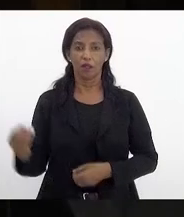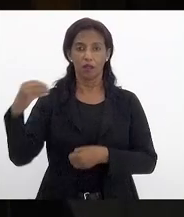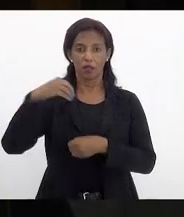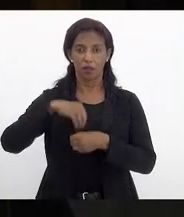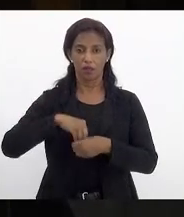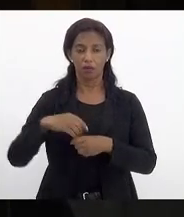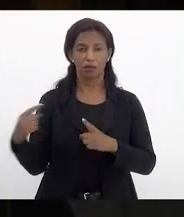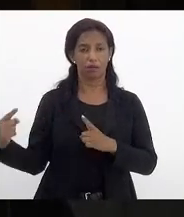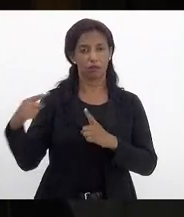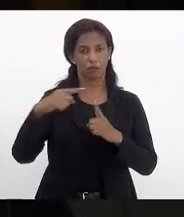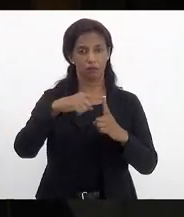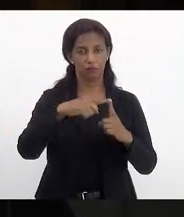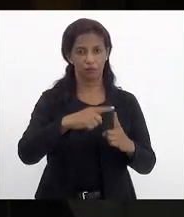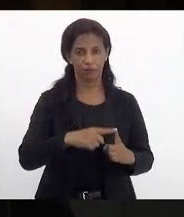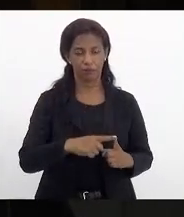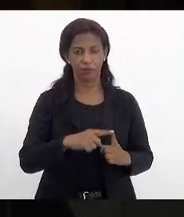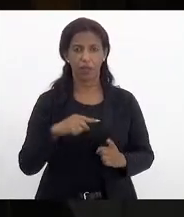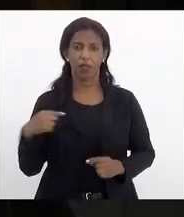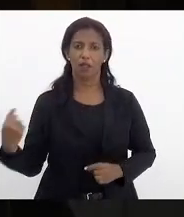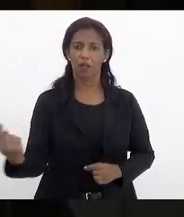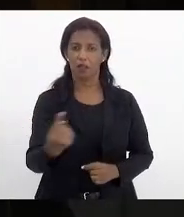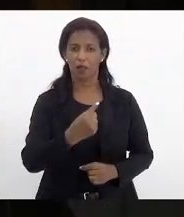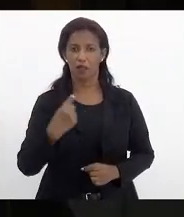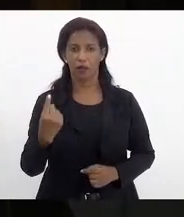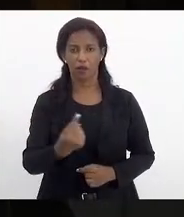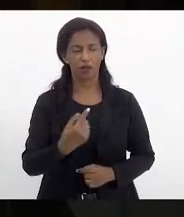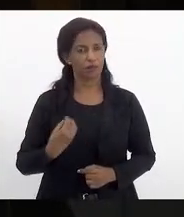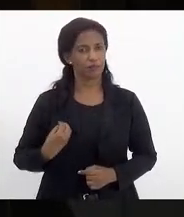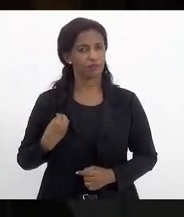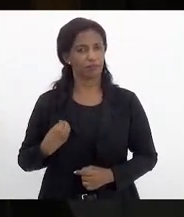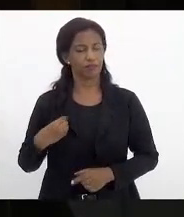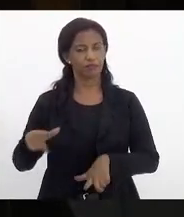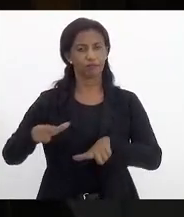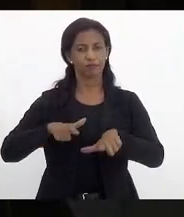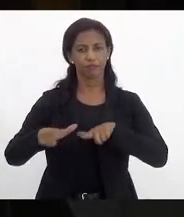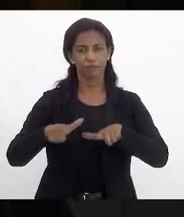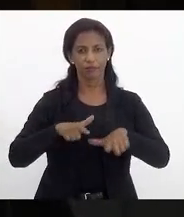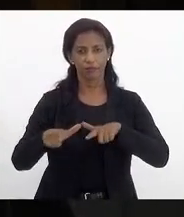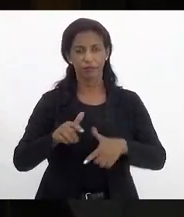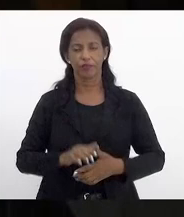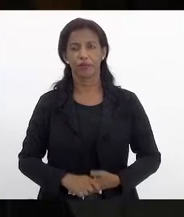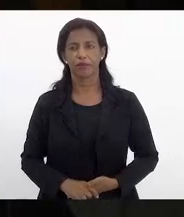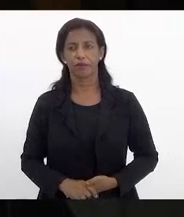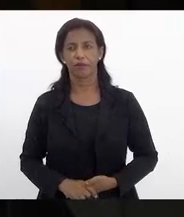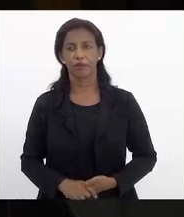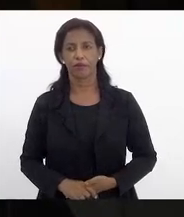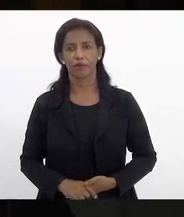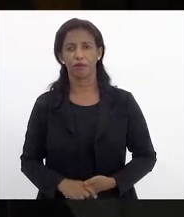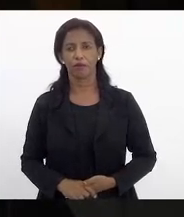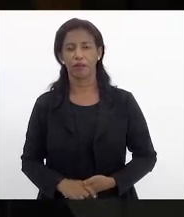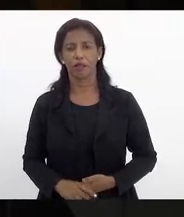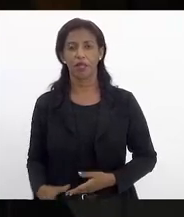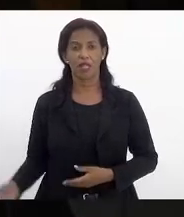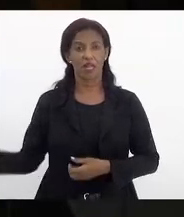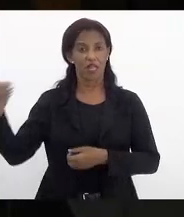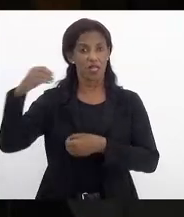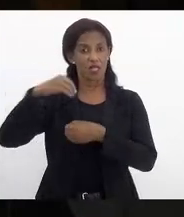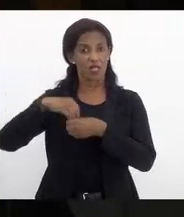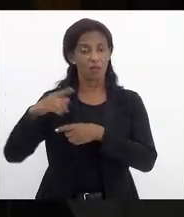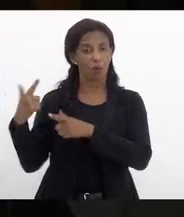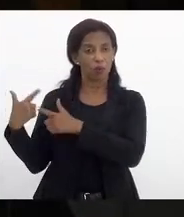objetivos é que nós estamos trabalhando em cima de um fio de